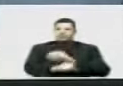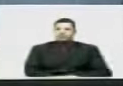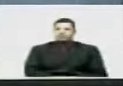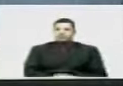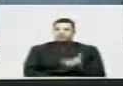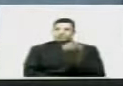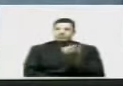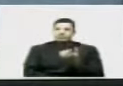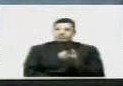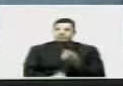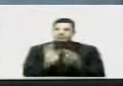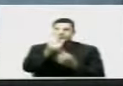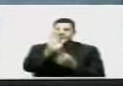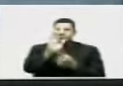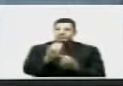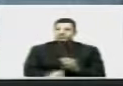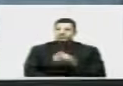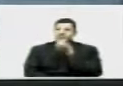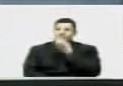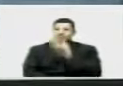Assembleia, que nos verão na reprise.